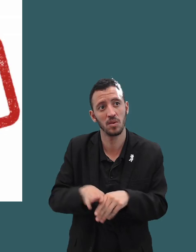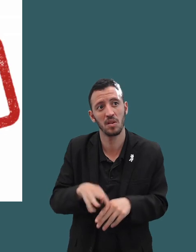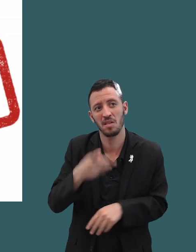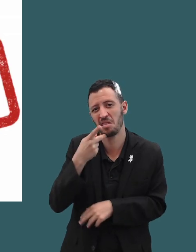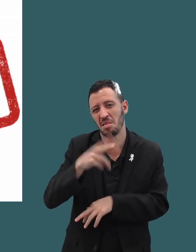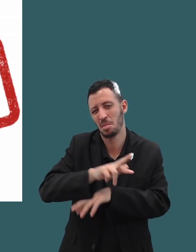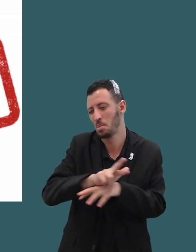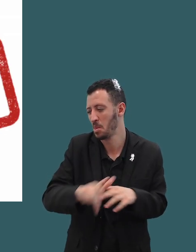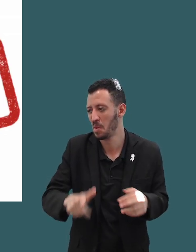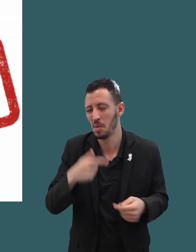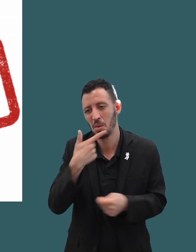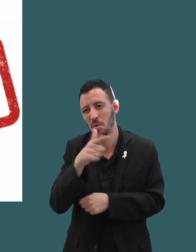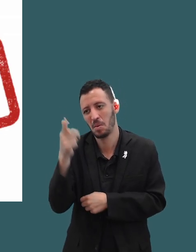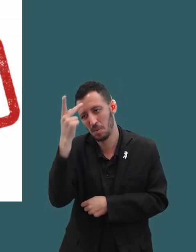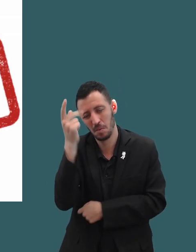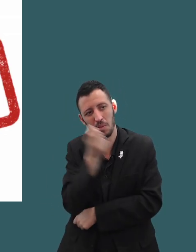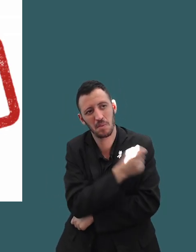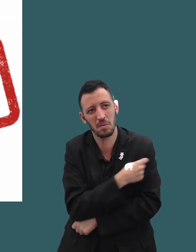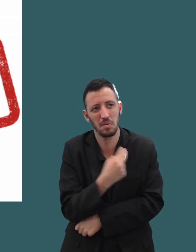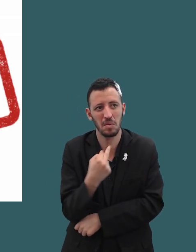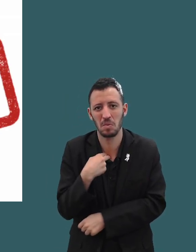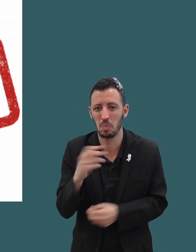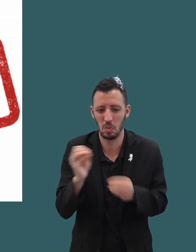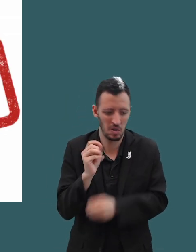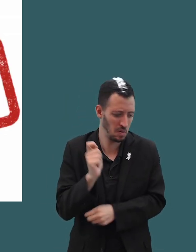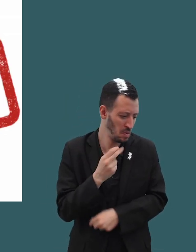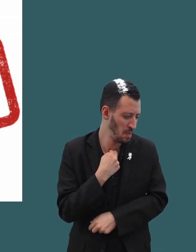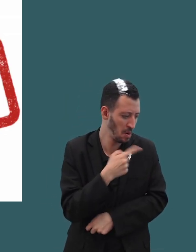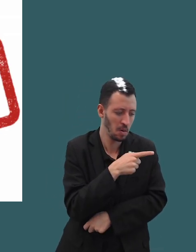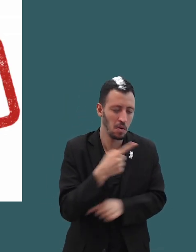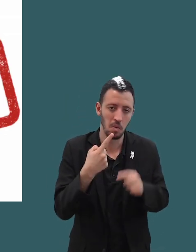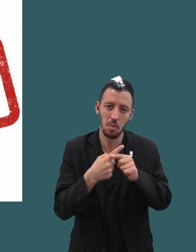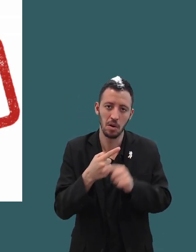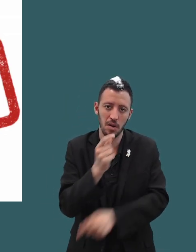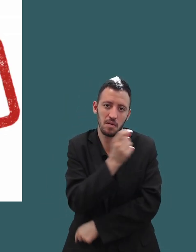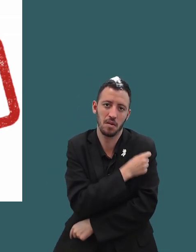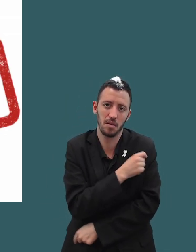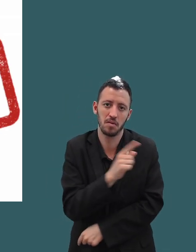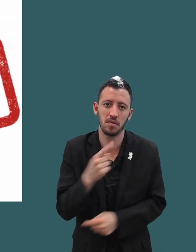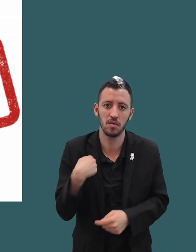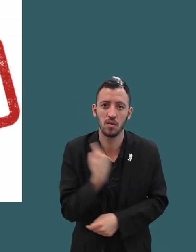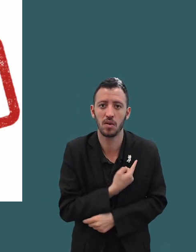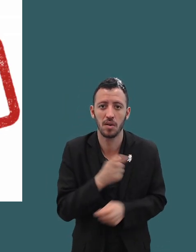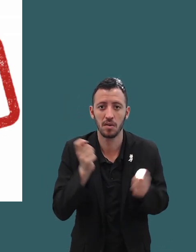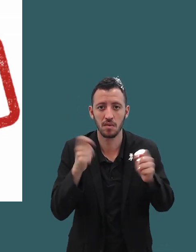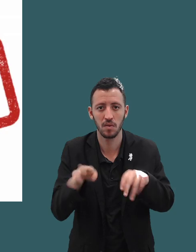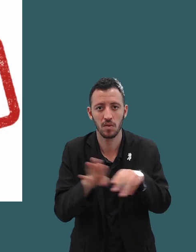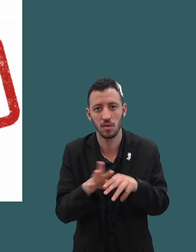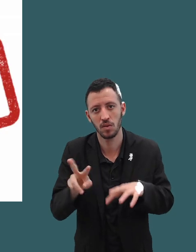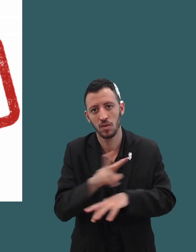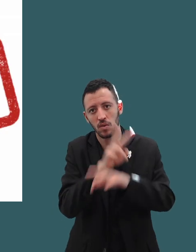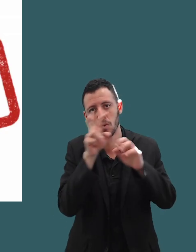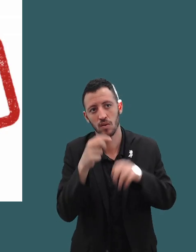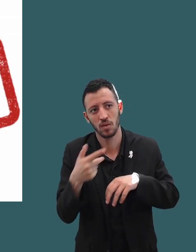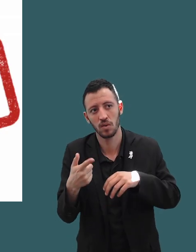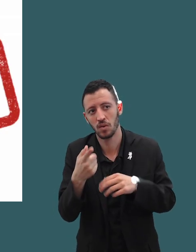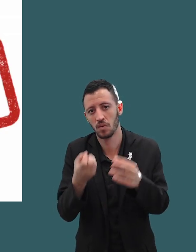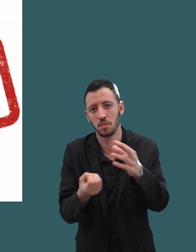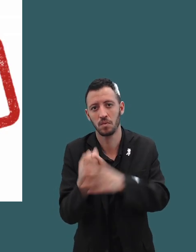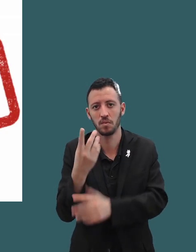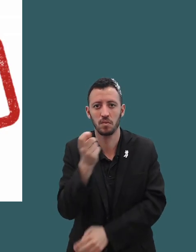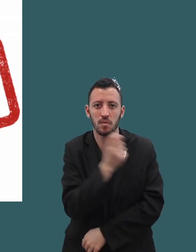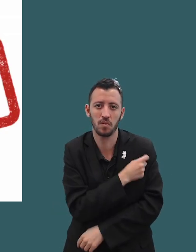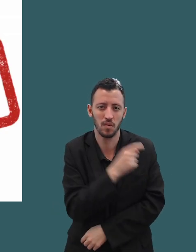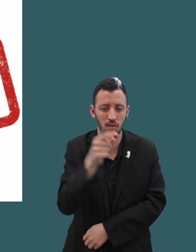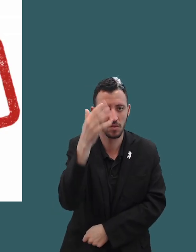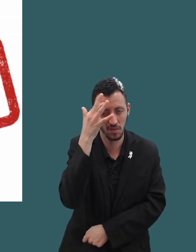blá, blá, blá, não pode vacinar. Outro aqui dizendo que não precisa vacinar, porque a ivermectina, gente, quando é que a ivermectina surgiu no